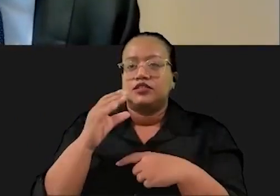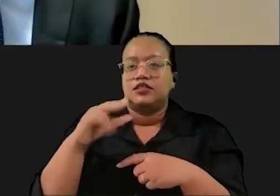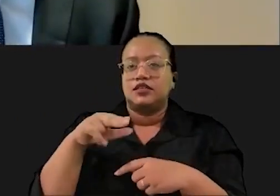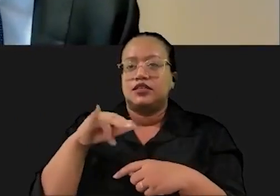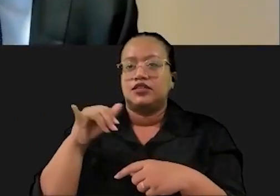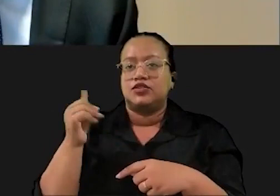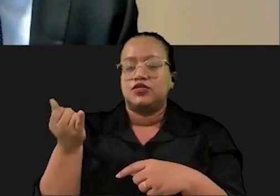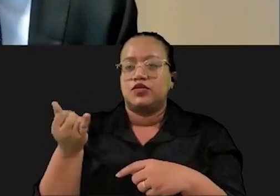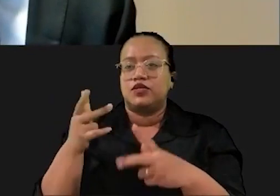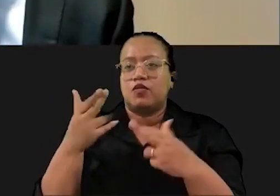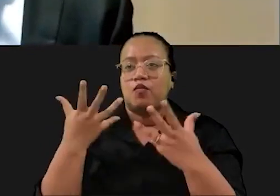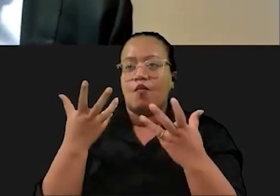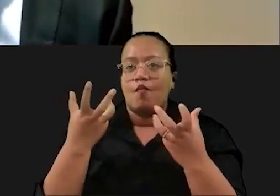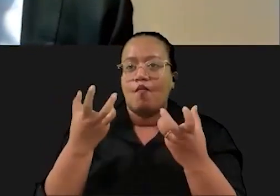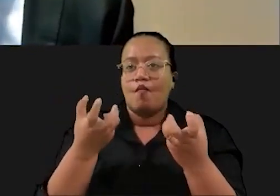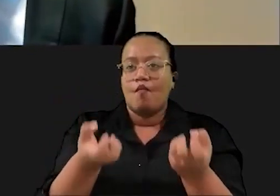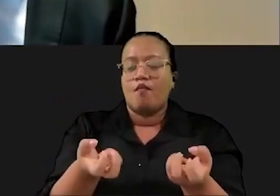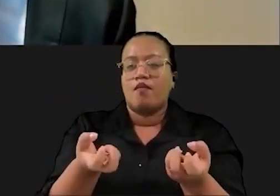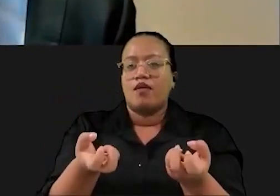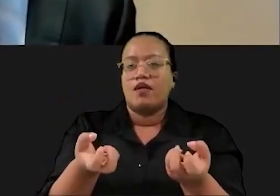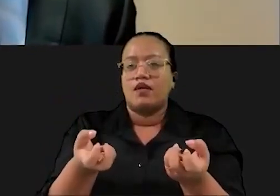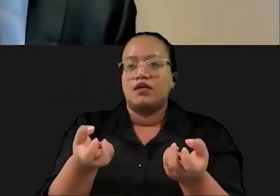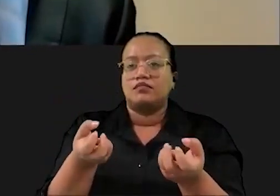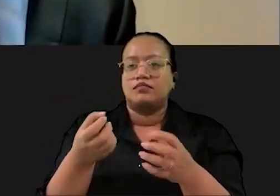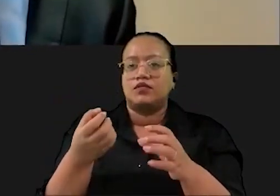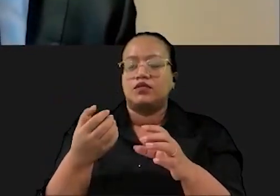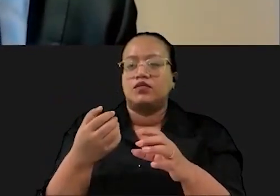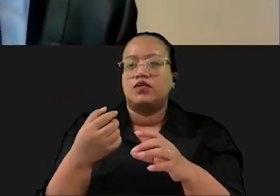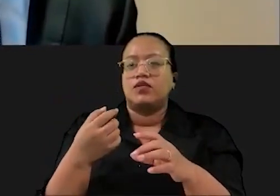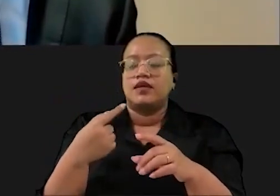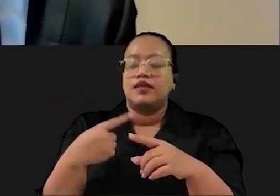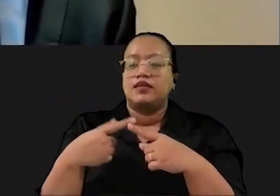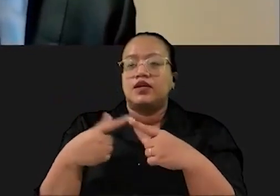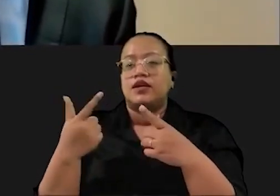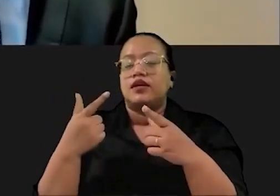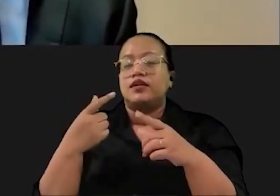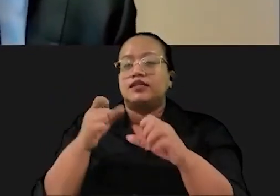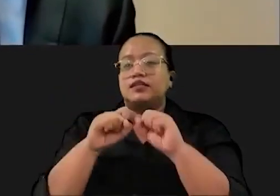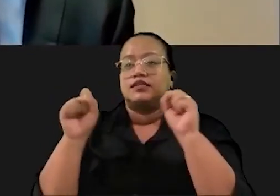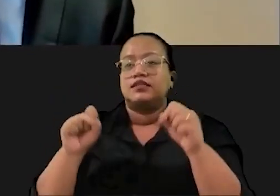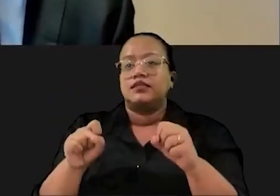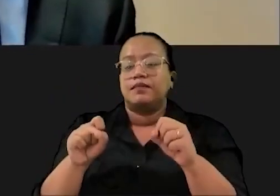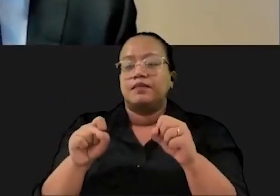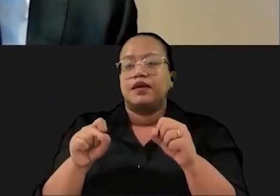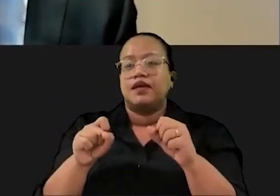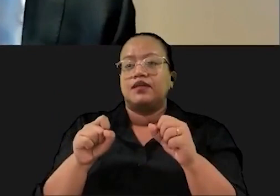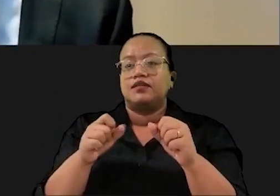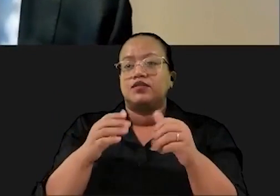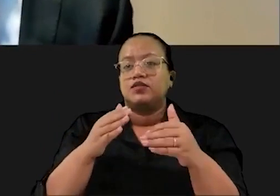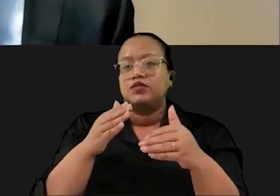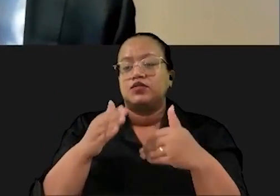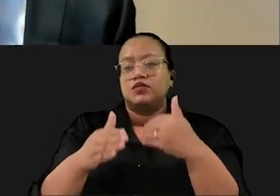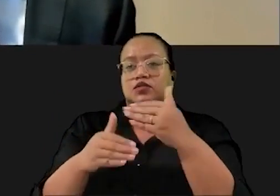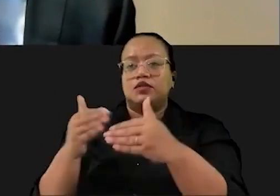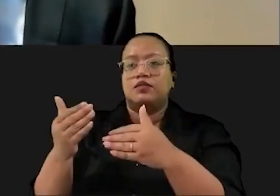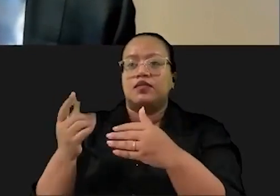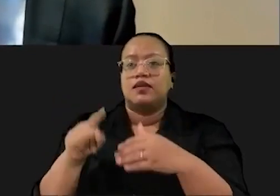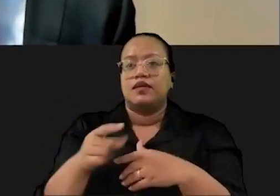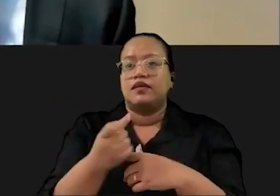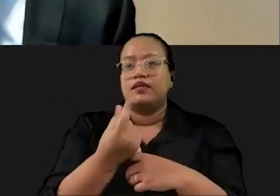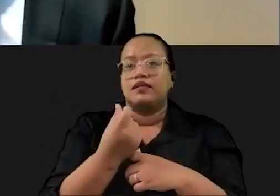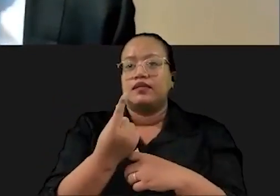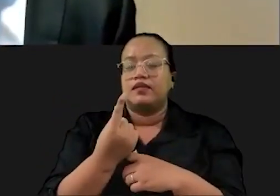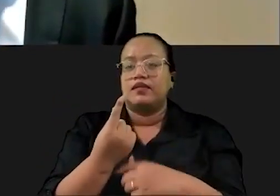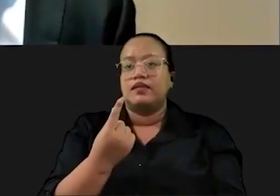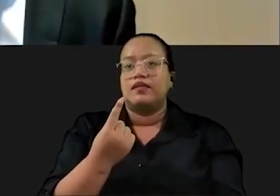feito dentro dos sistemas processuais passa a ser feito por meio de serviços autônomos disponíveis em nuvem para todos os sistemas processuais. Essa é uma forma